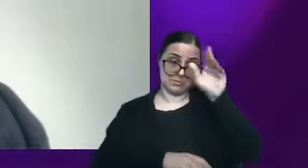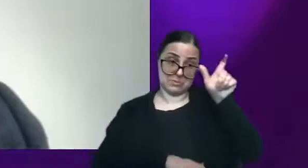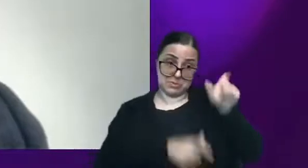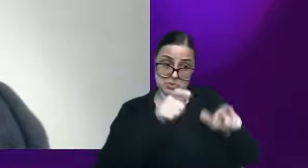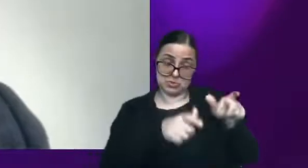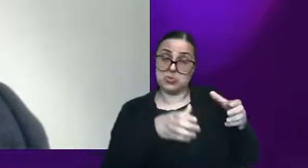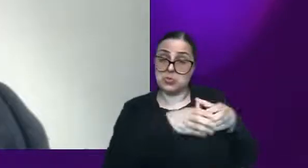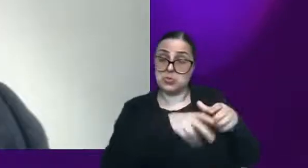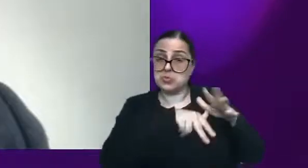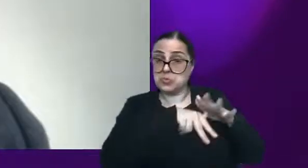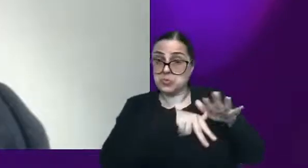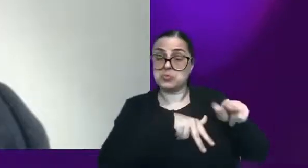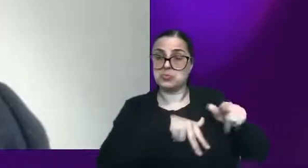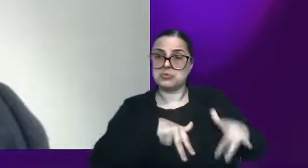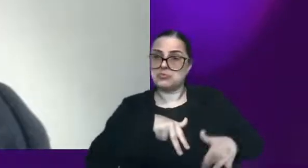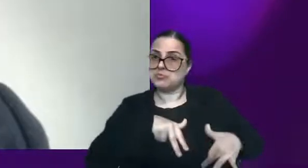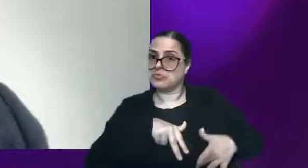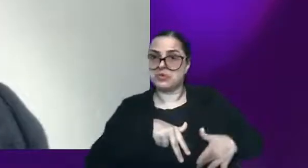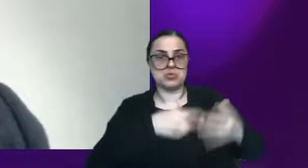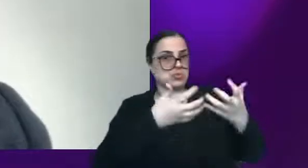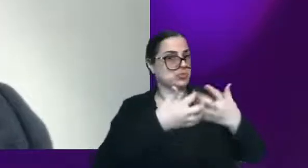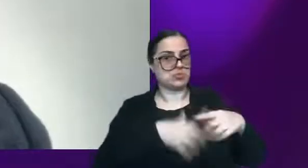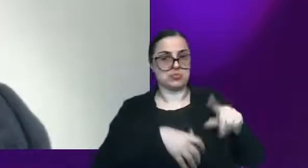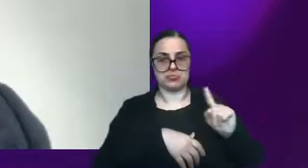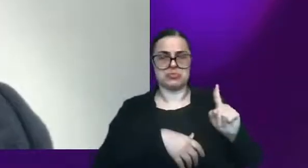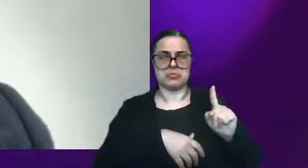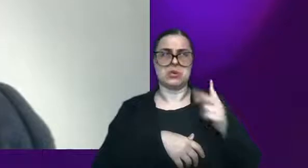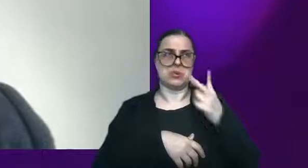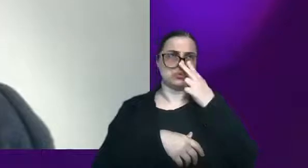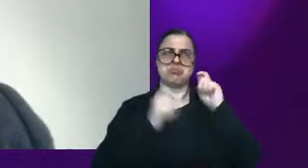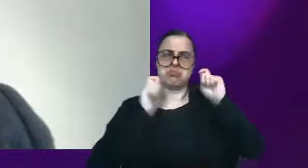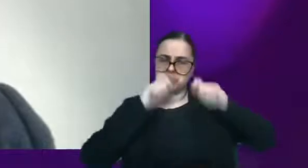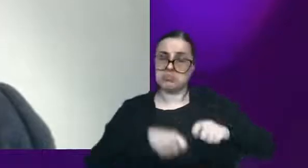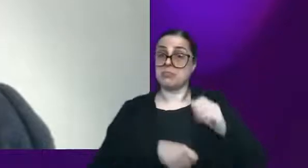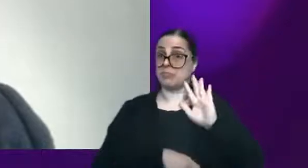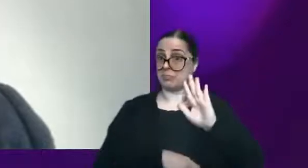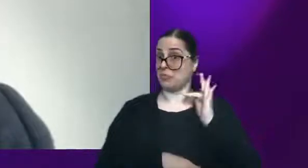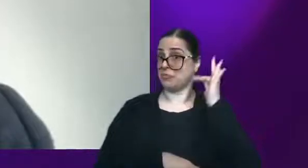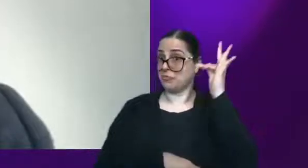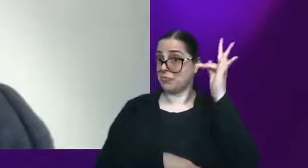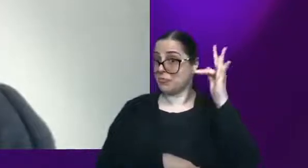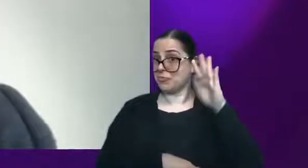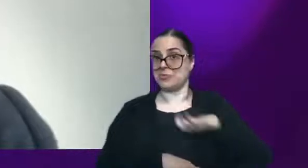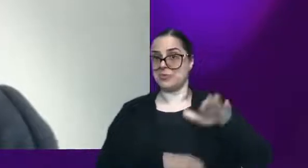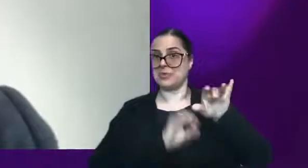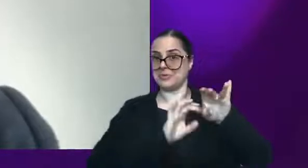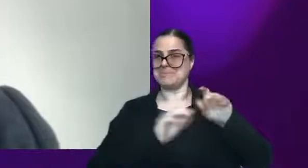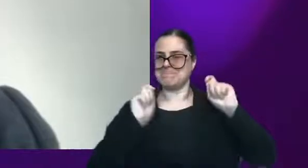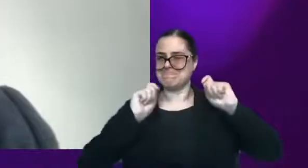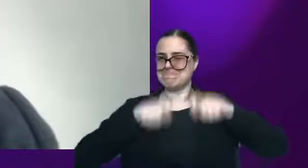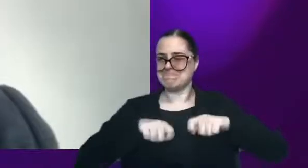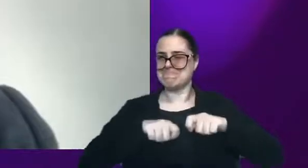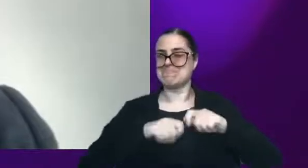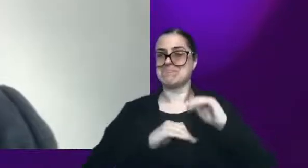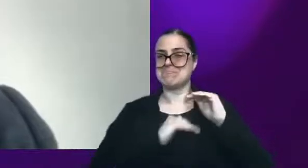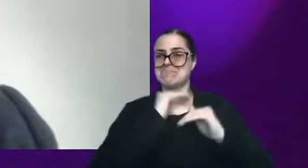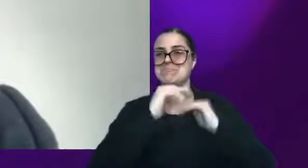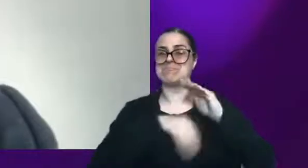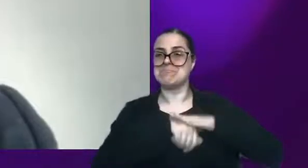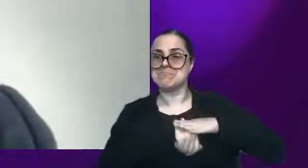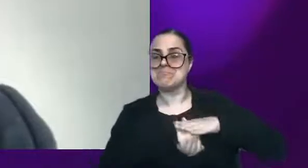essa situação pode-se pôr. O que eu acho no futuro, em termos técnicos, que pode acontecer, é cada vez mais